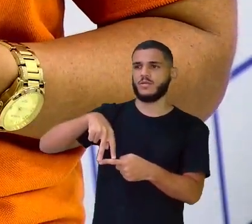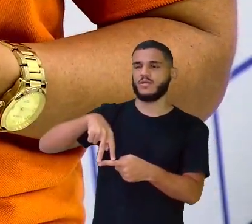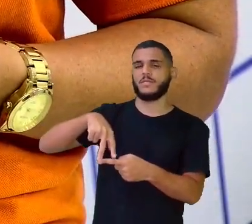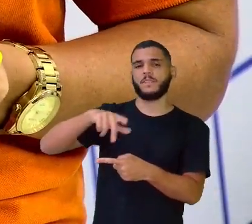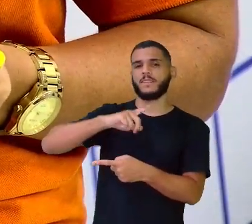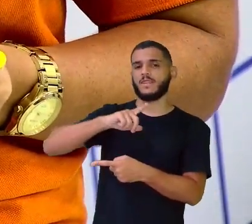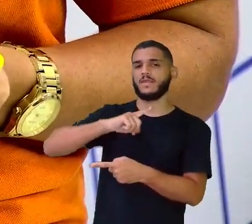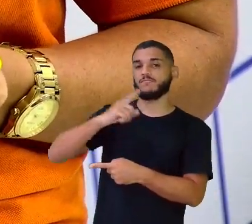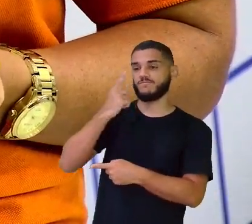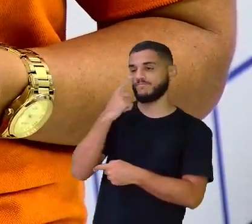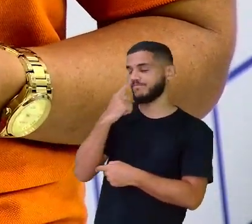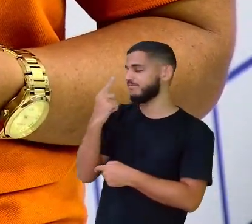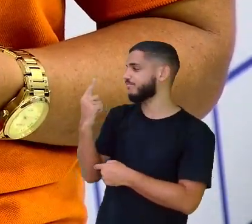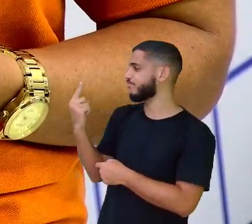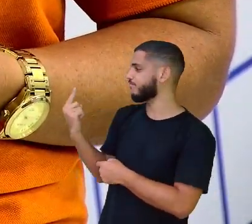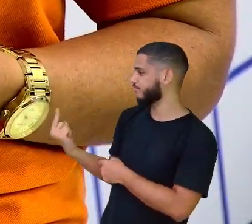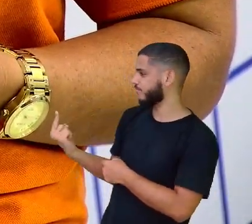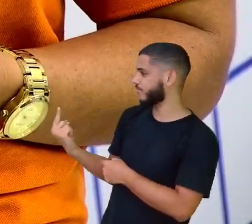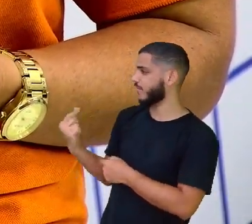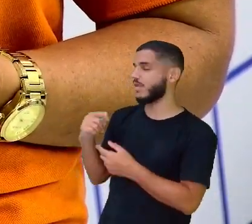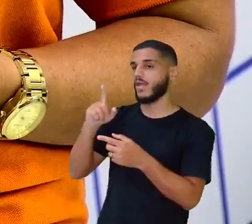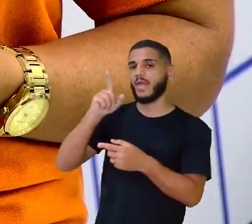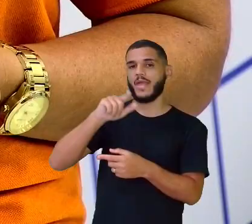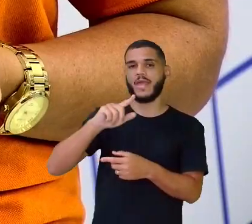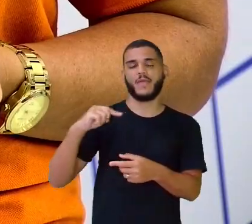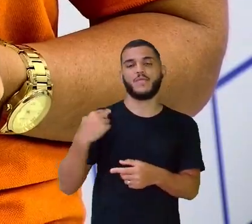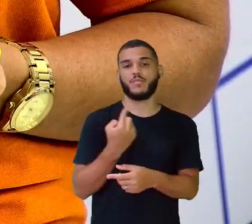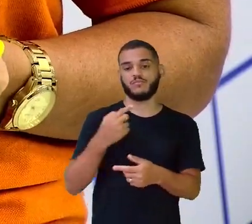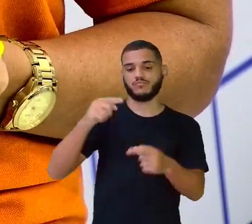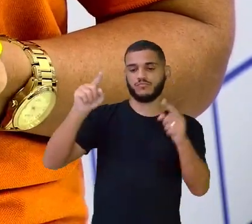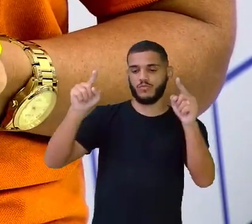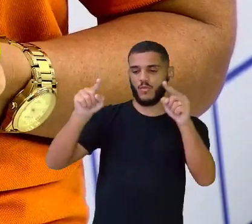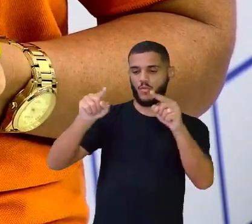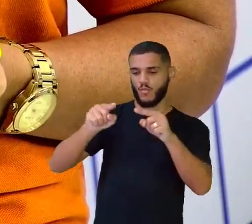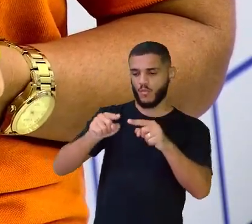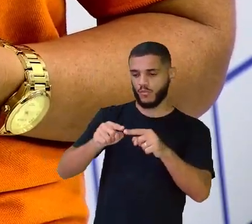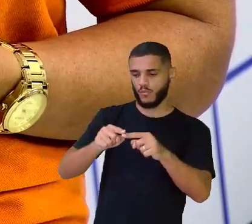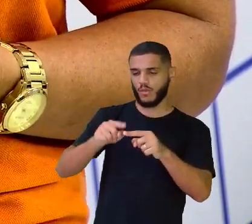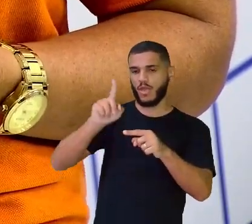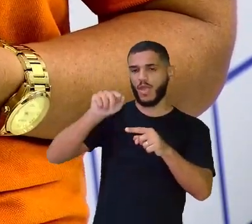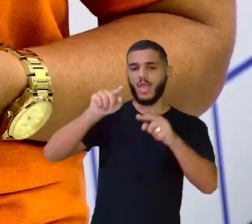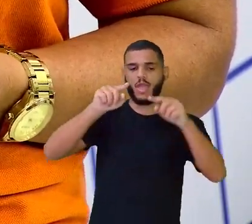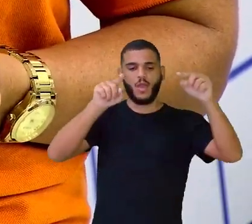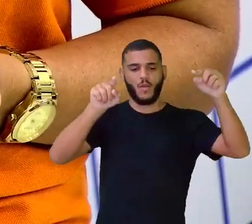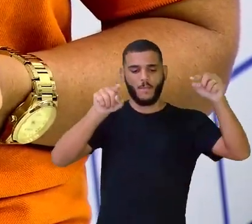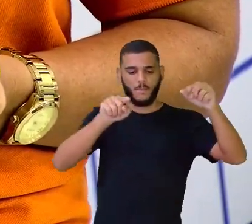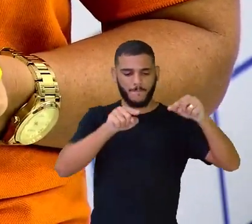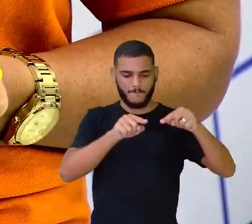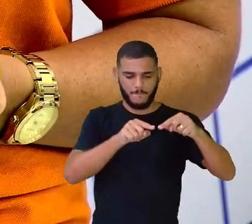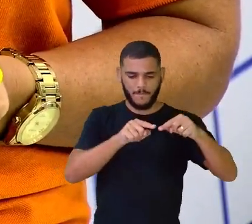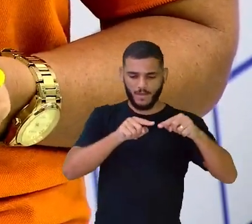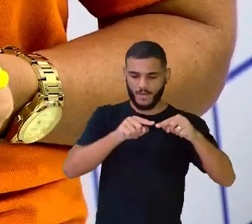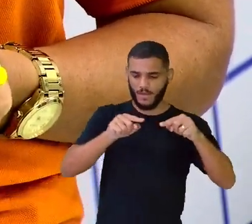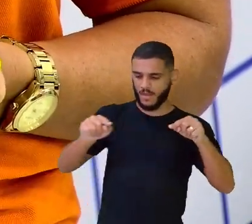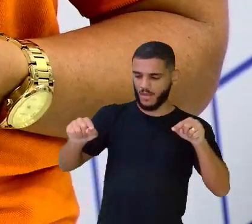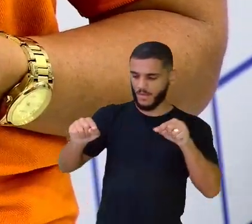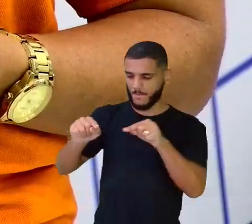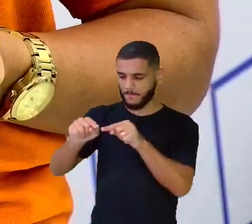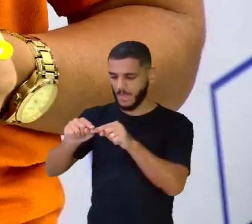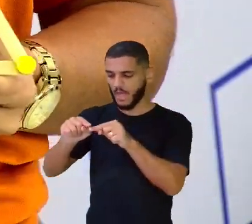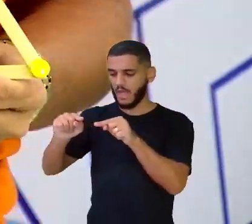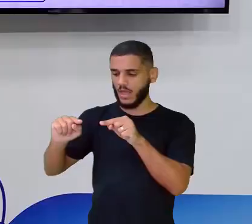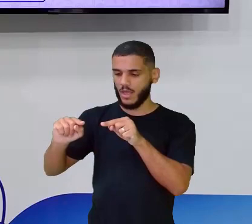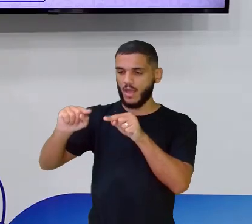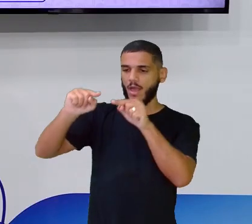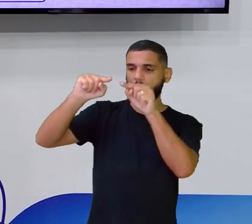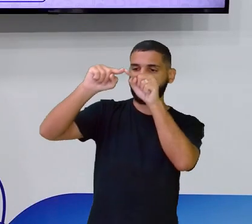essas taxinhas aqui, elas são os nossos vértices. São os pontos de ligação desses